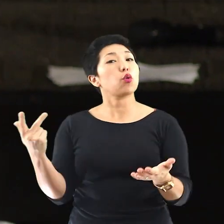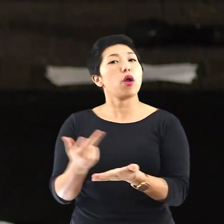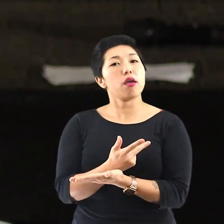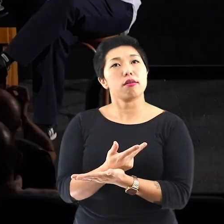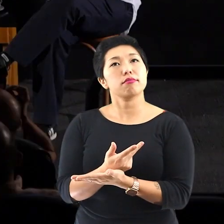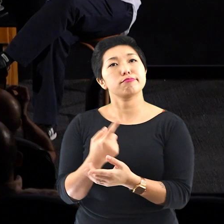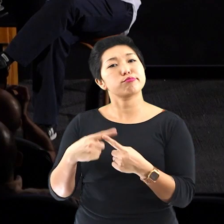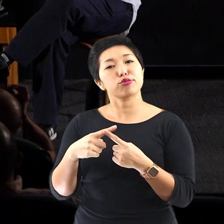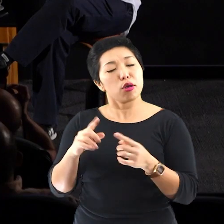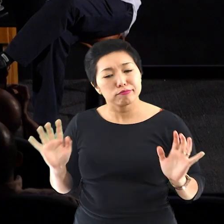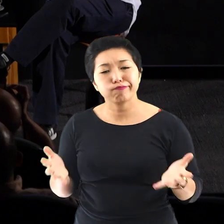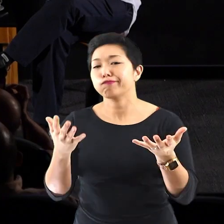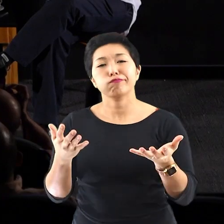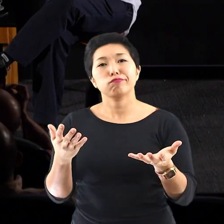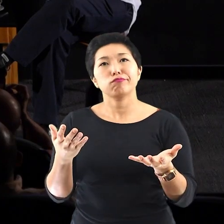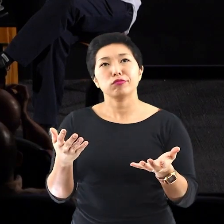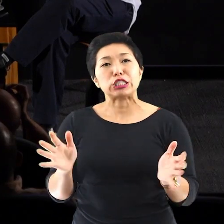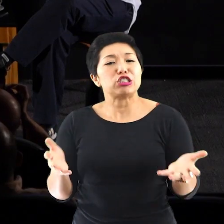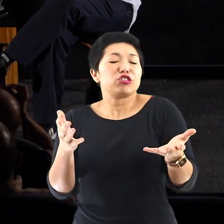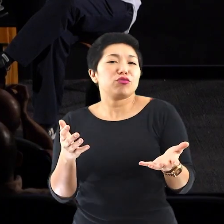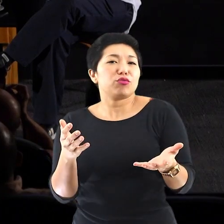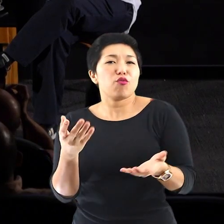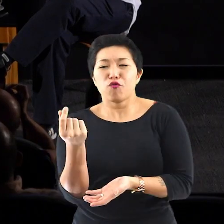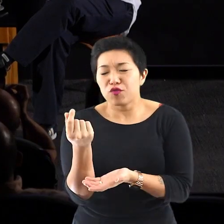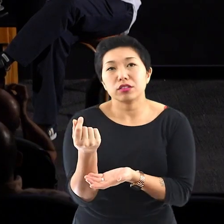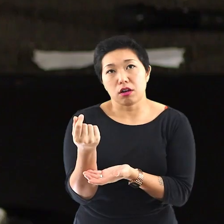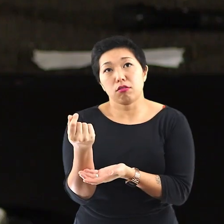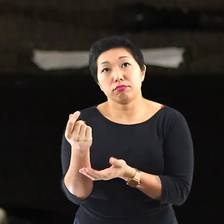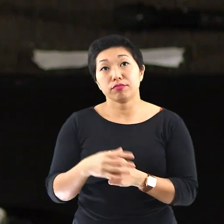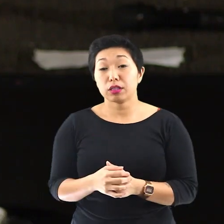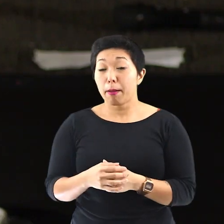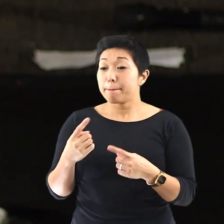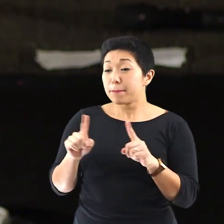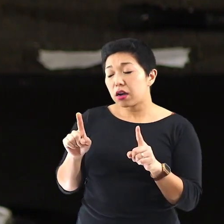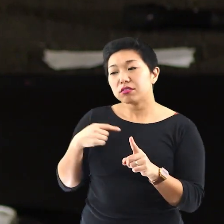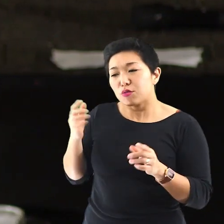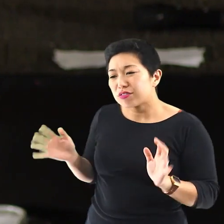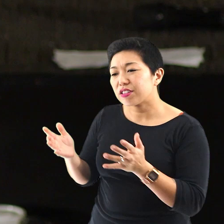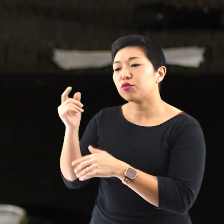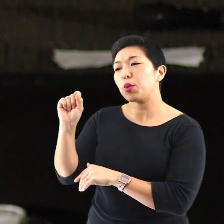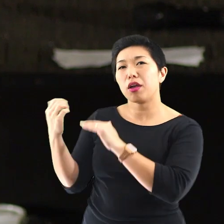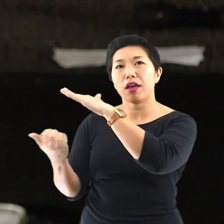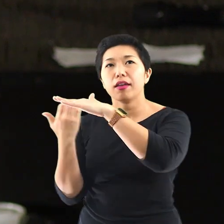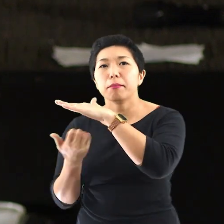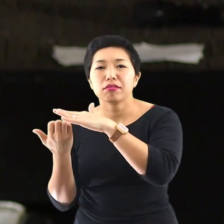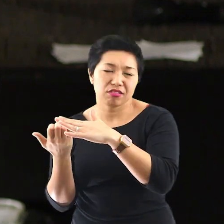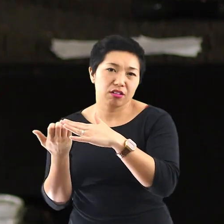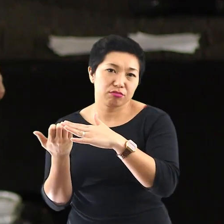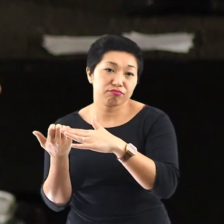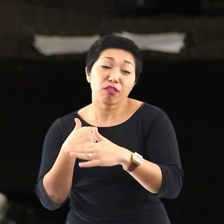prover estímulos fiscais creditícios, iria estimular os empresários